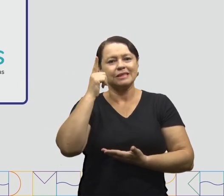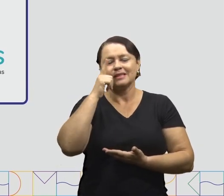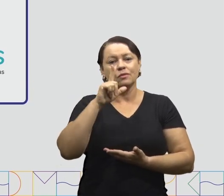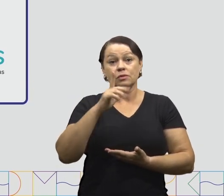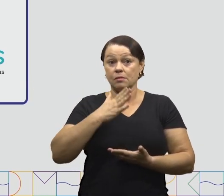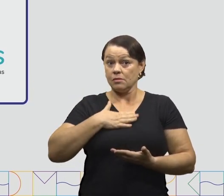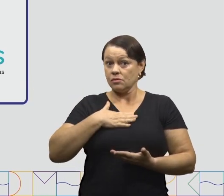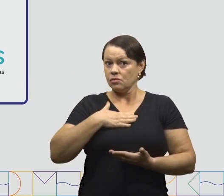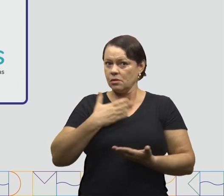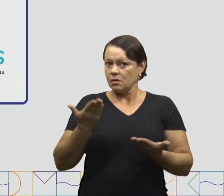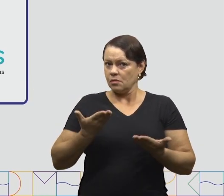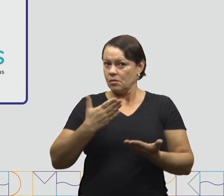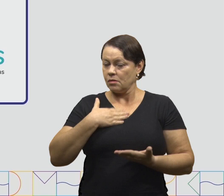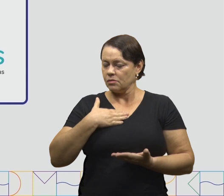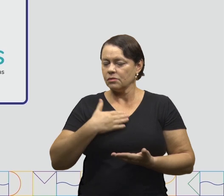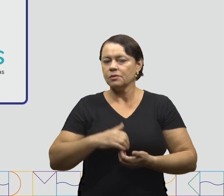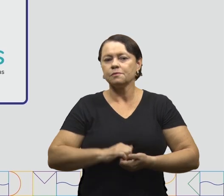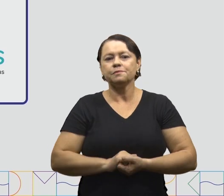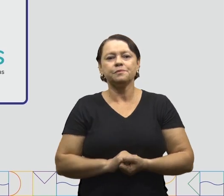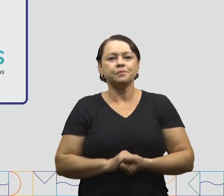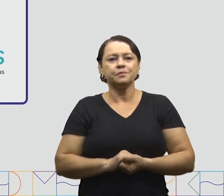Ah, você errou. Agora é minha vez, hein?